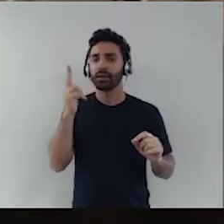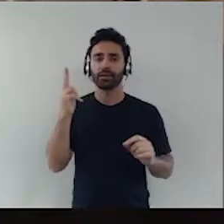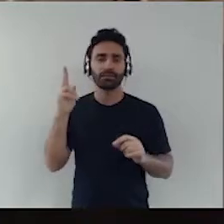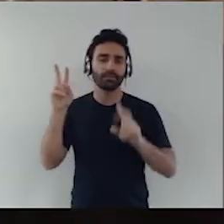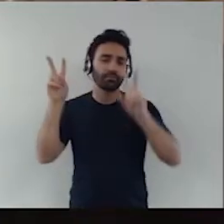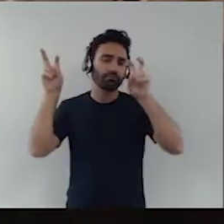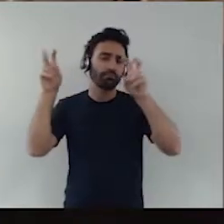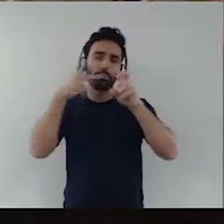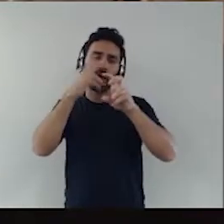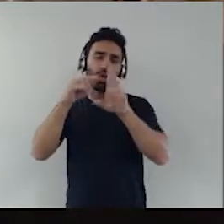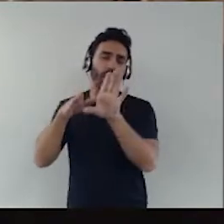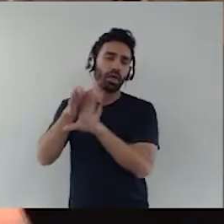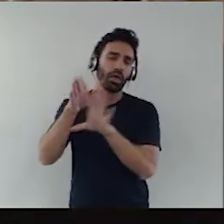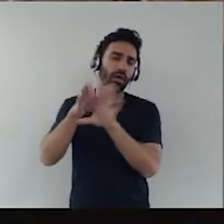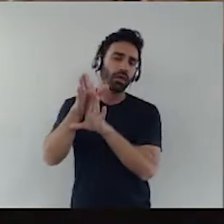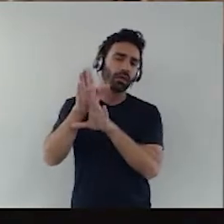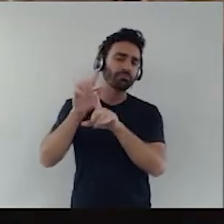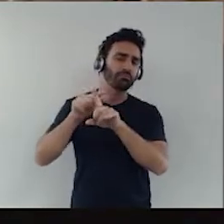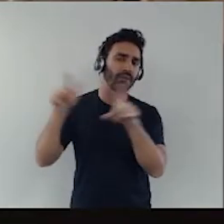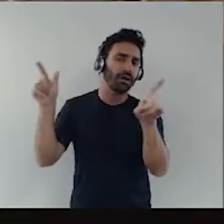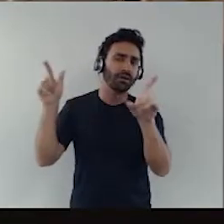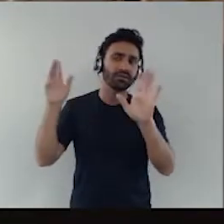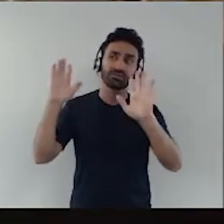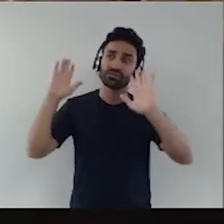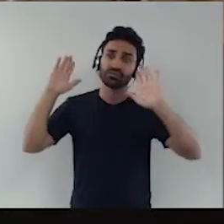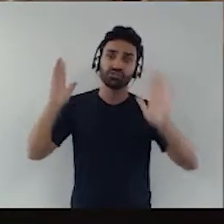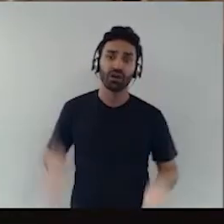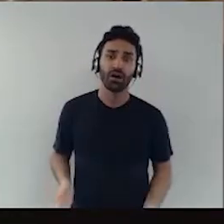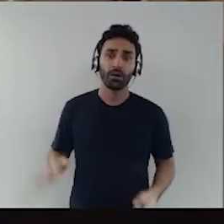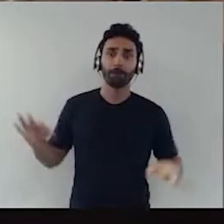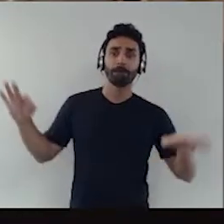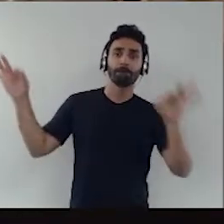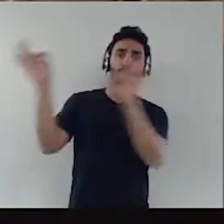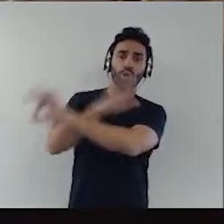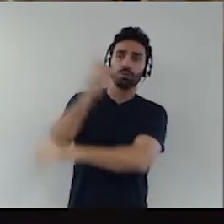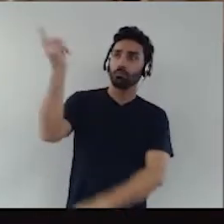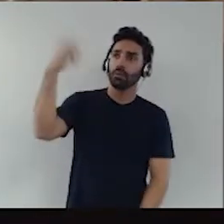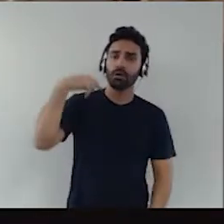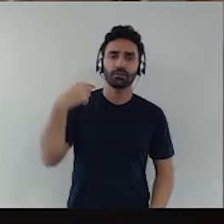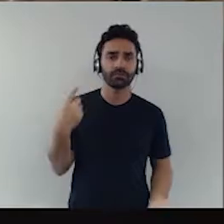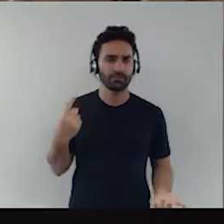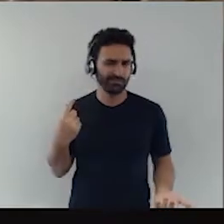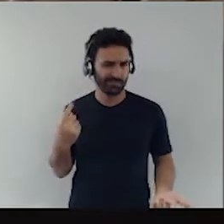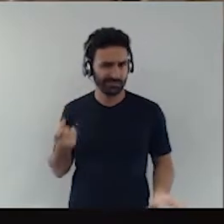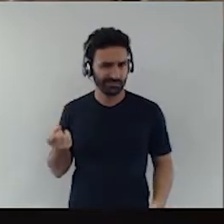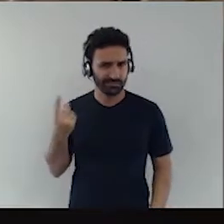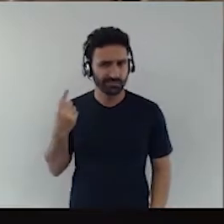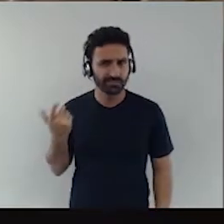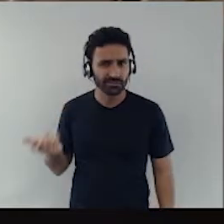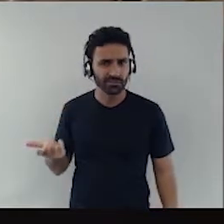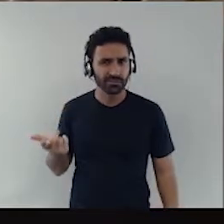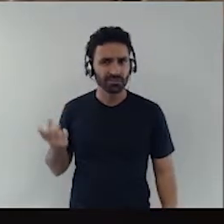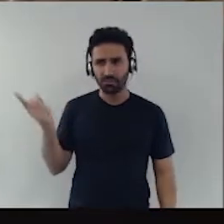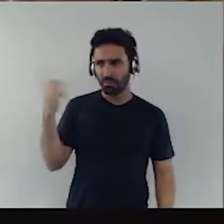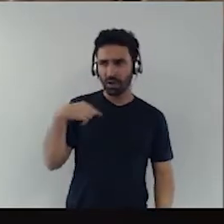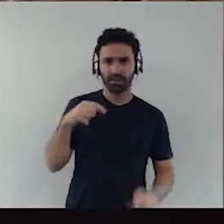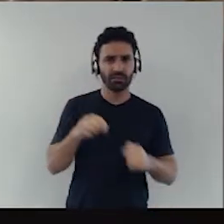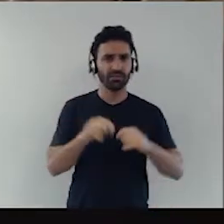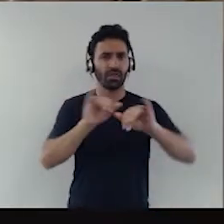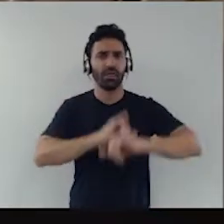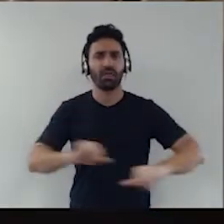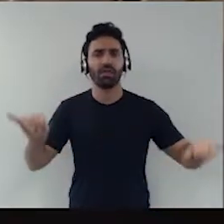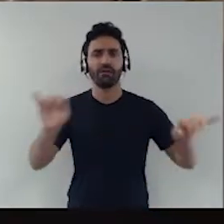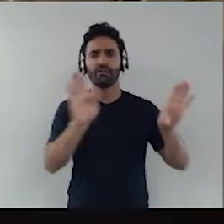recomendação, né? Mas um certo posicionamento por alguns membros em algumas cidades, no sentido de que seja decretado o lockdown e até a